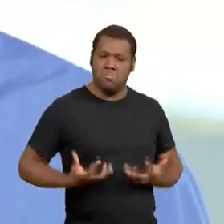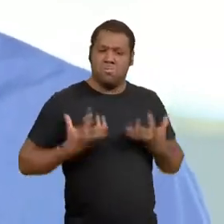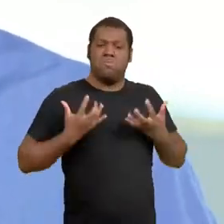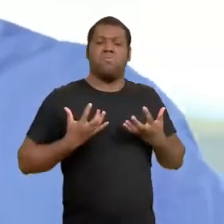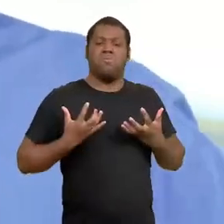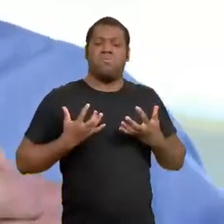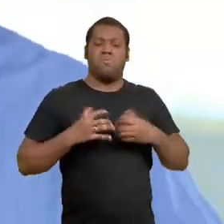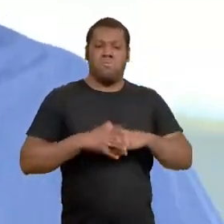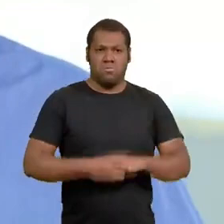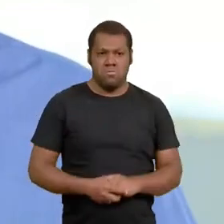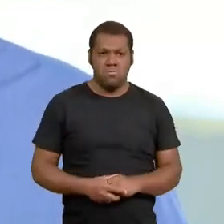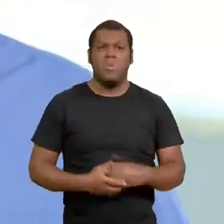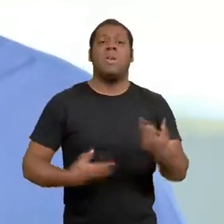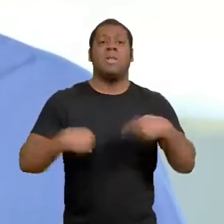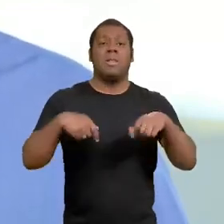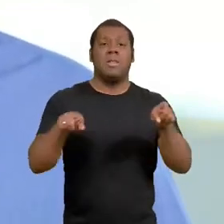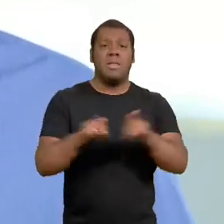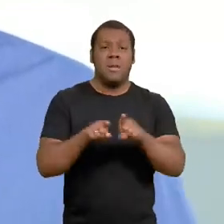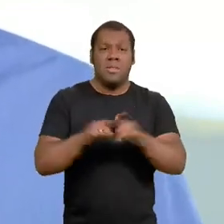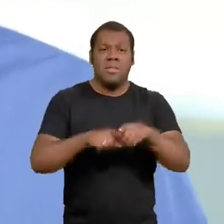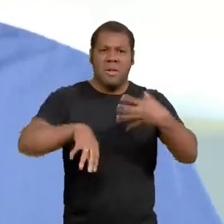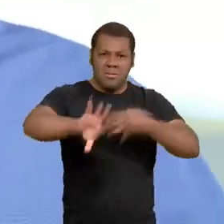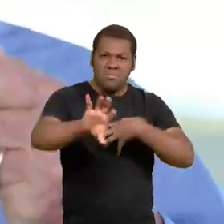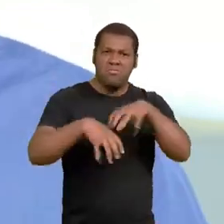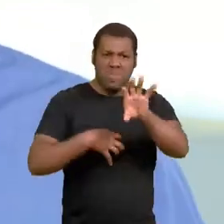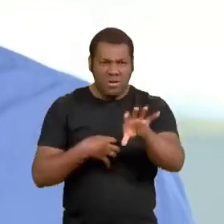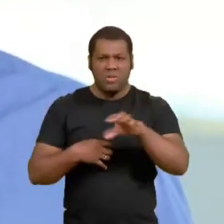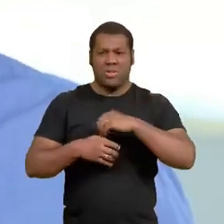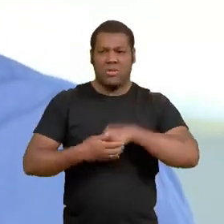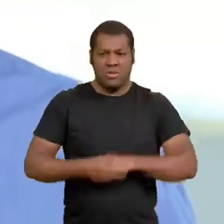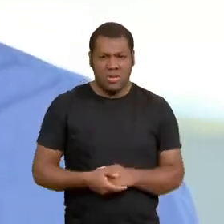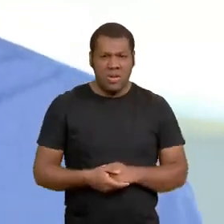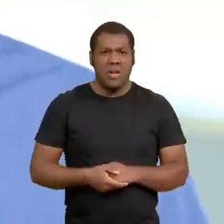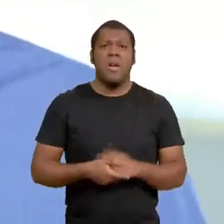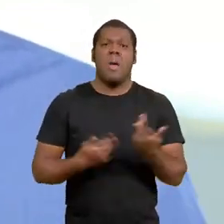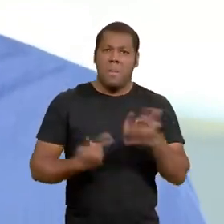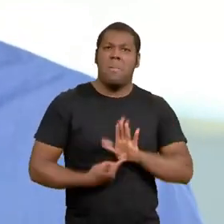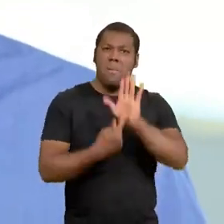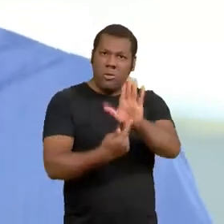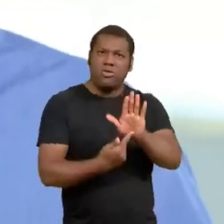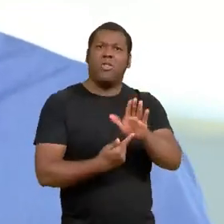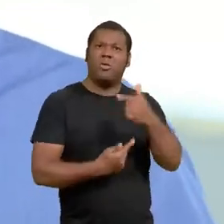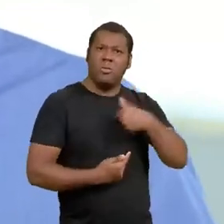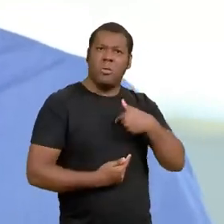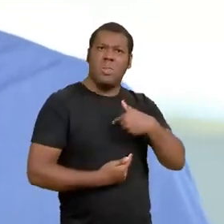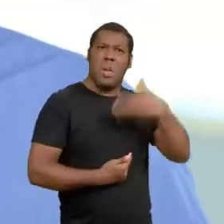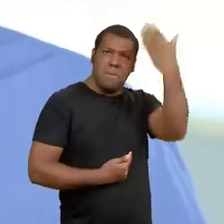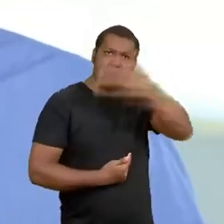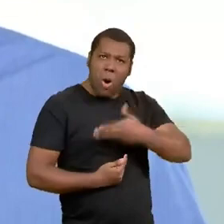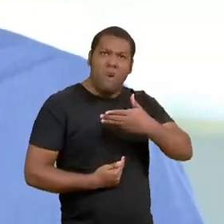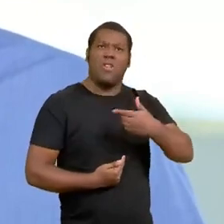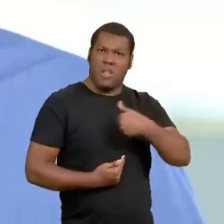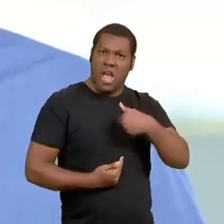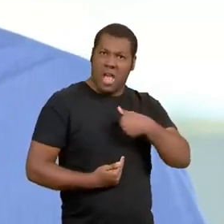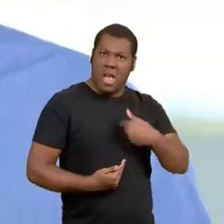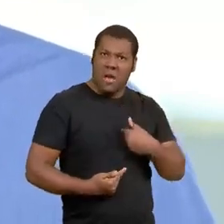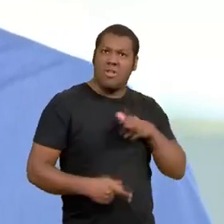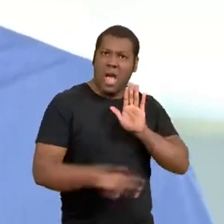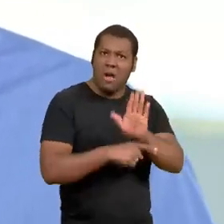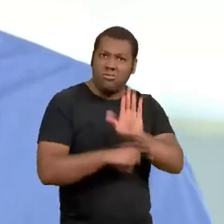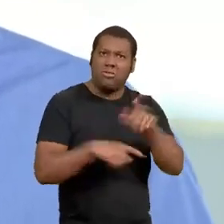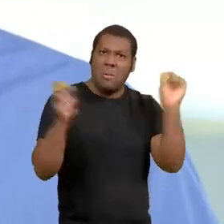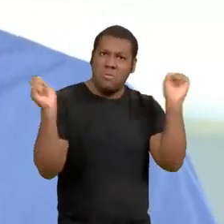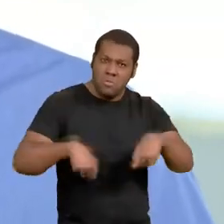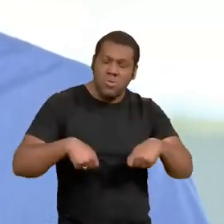ativo e altivo, sempre mostrando que é possível fazer as coisas, sempre querendo mais e sempre tendo uma força a mais. Eu